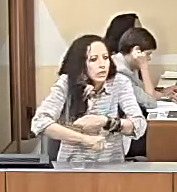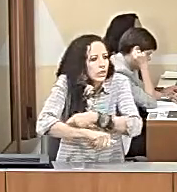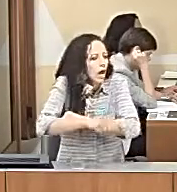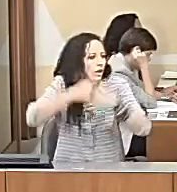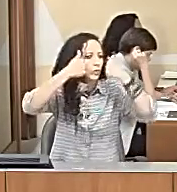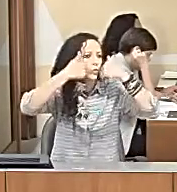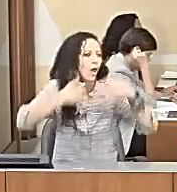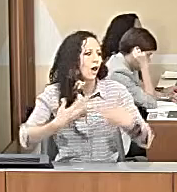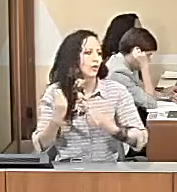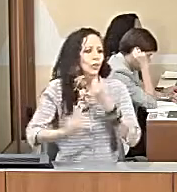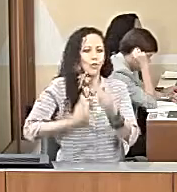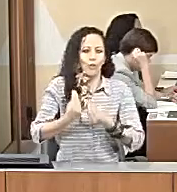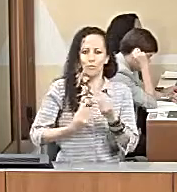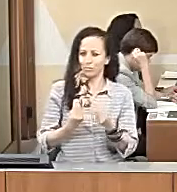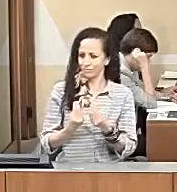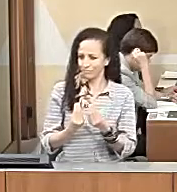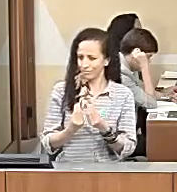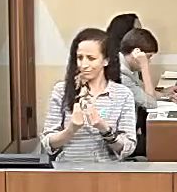Zé Guilherme,